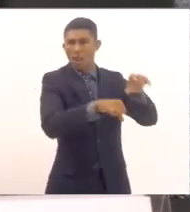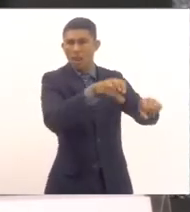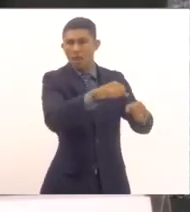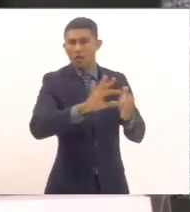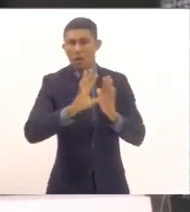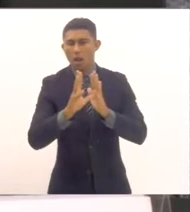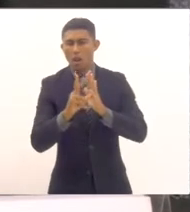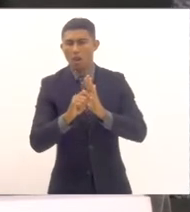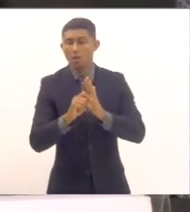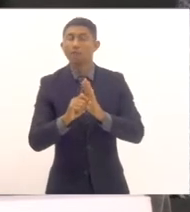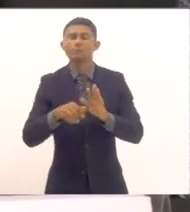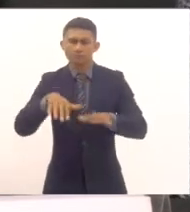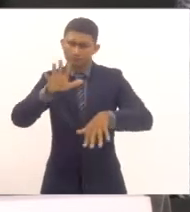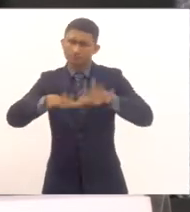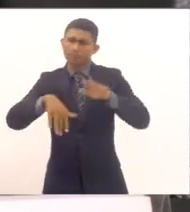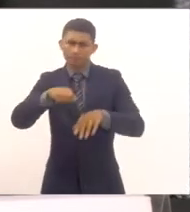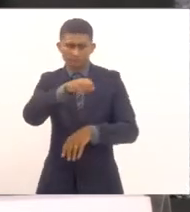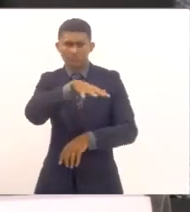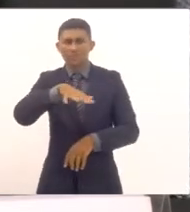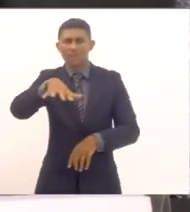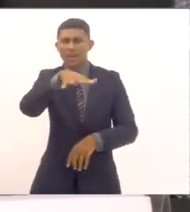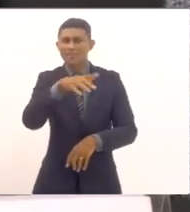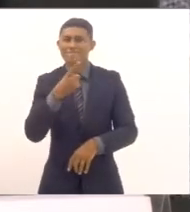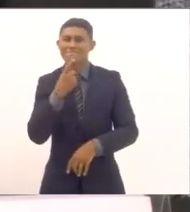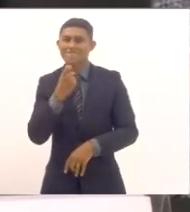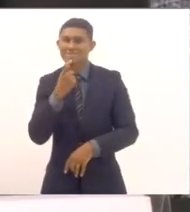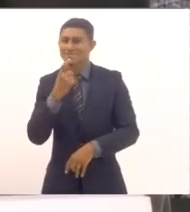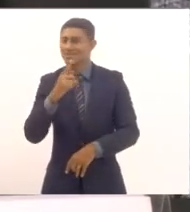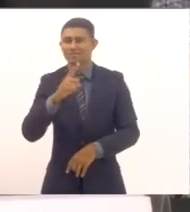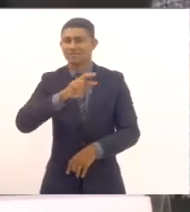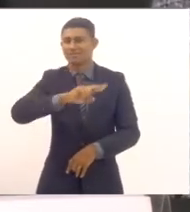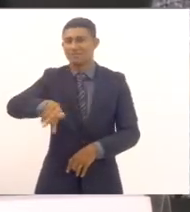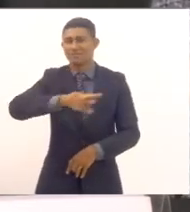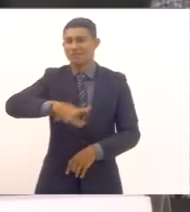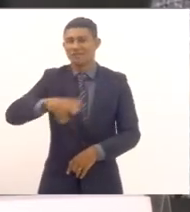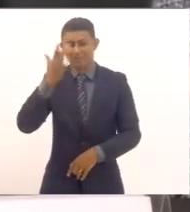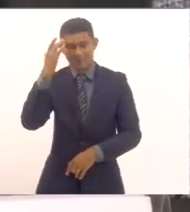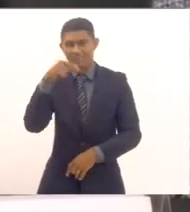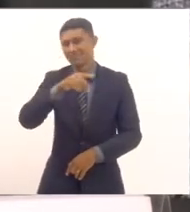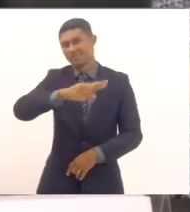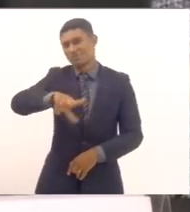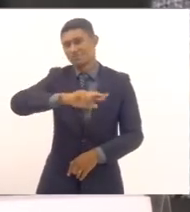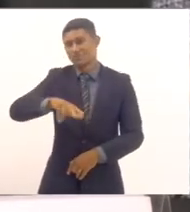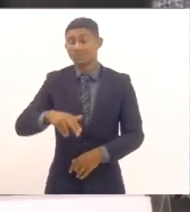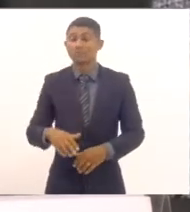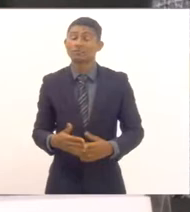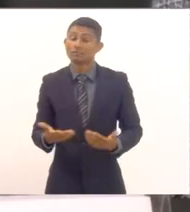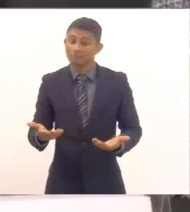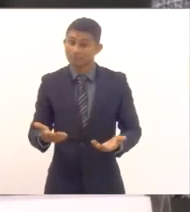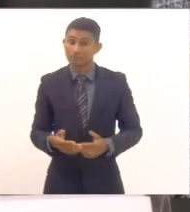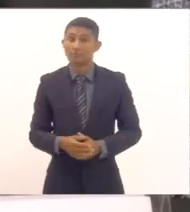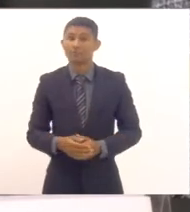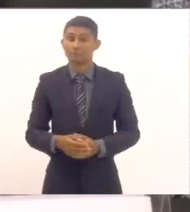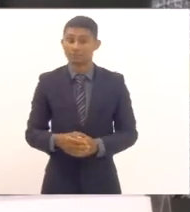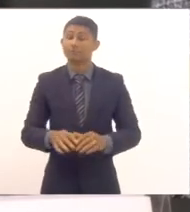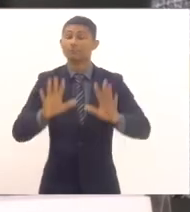área vermelha pode ser nem Serraria vermelho eu não sei se é ou não pode não ser Olha